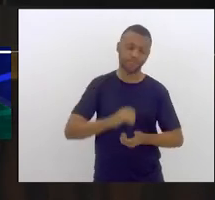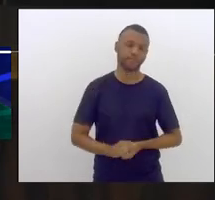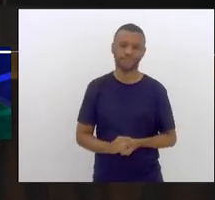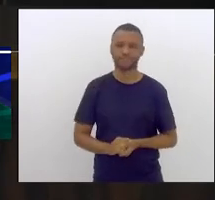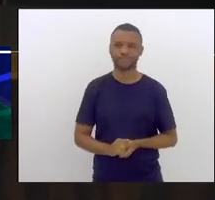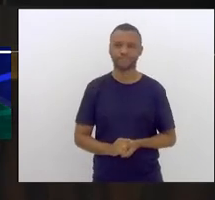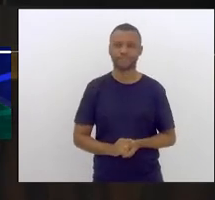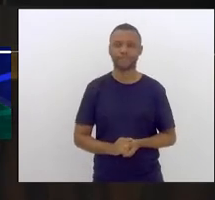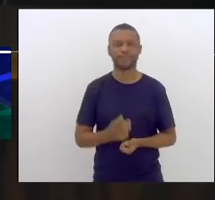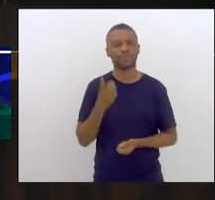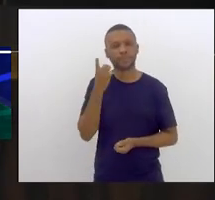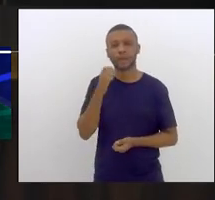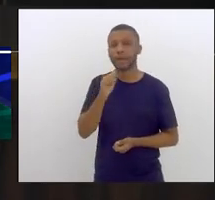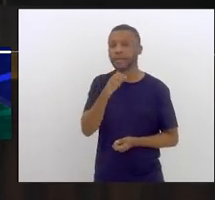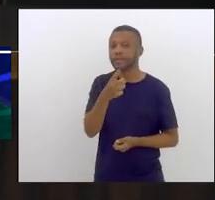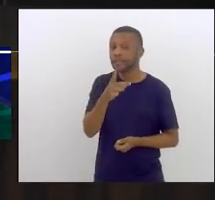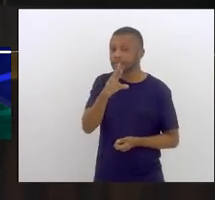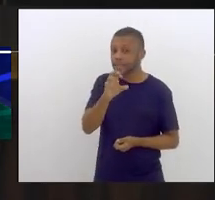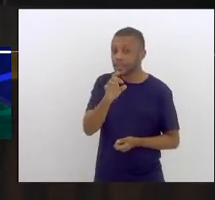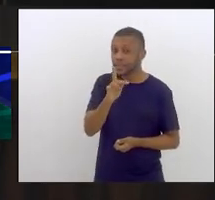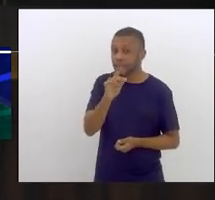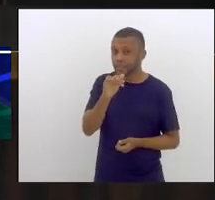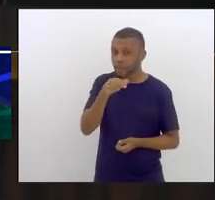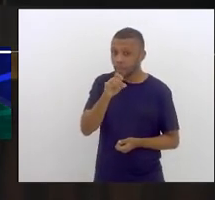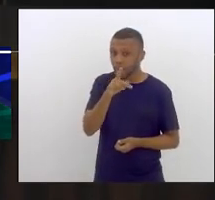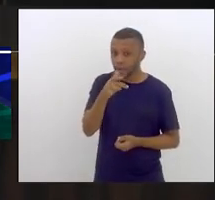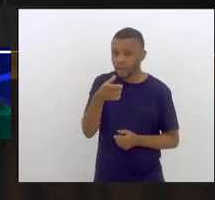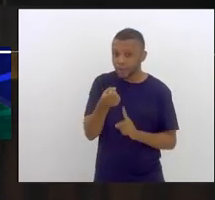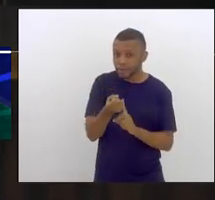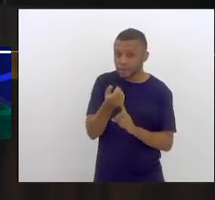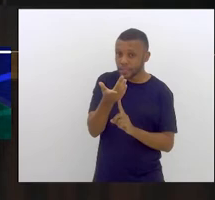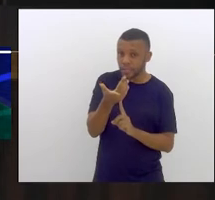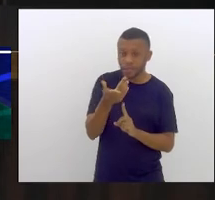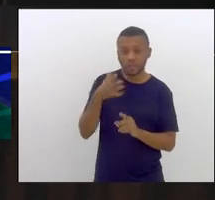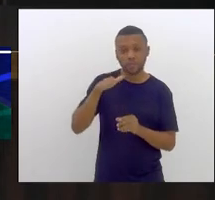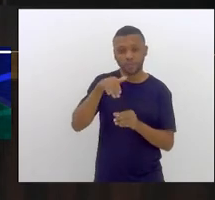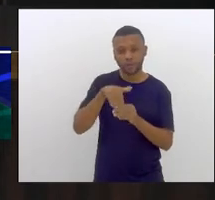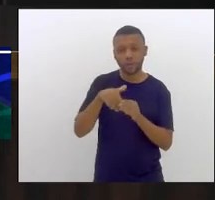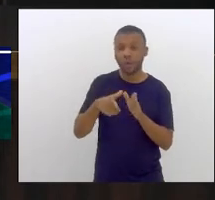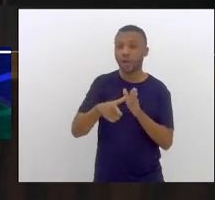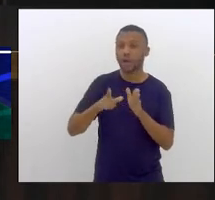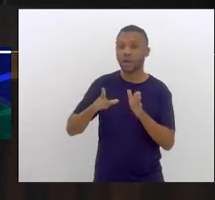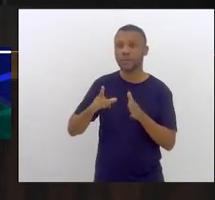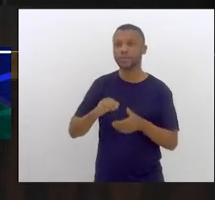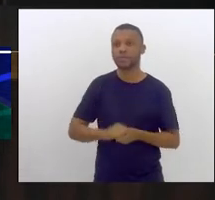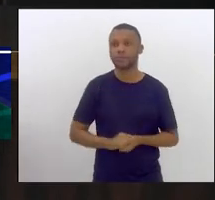Deputado Alexandre Knoploch, declaração antes...